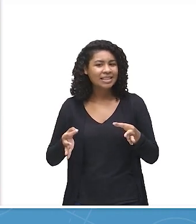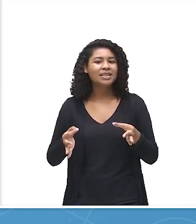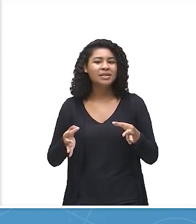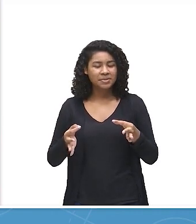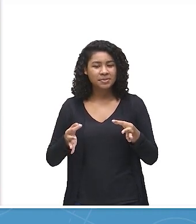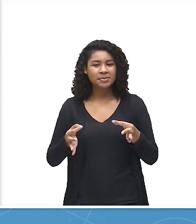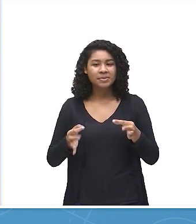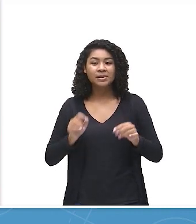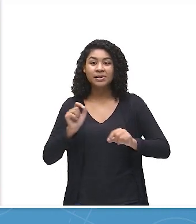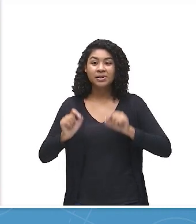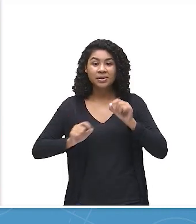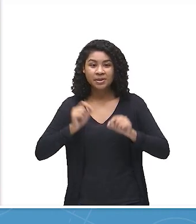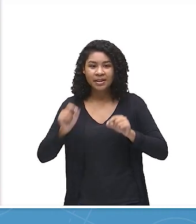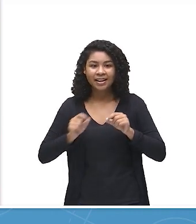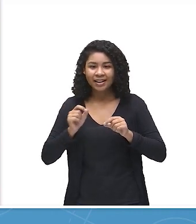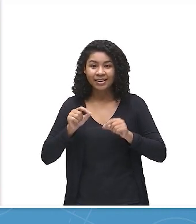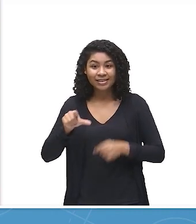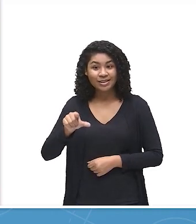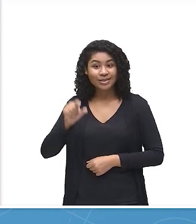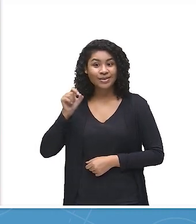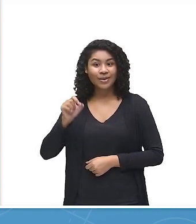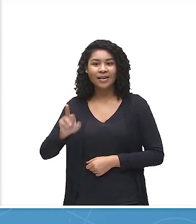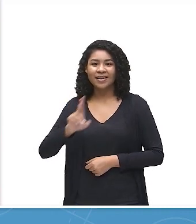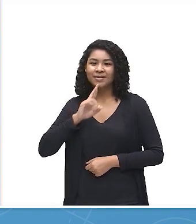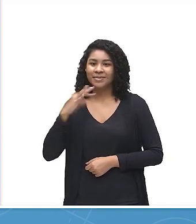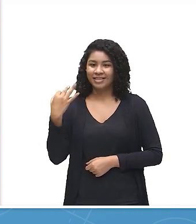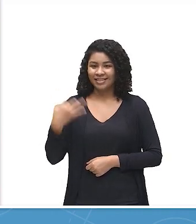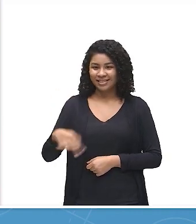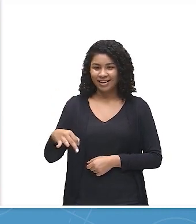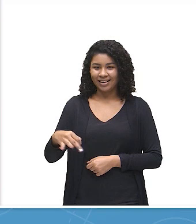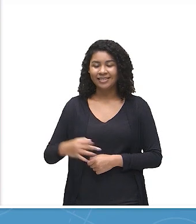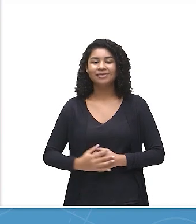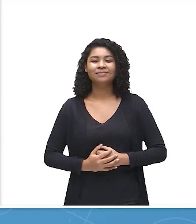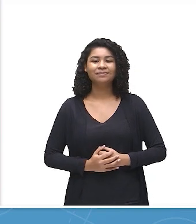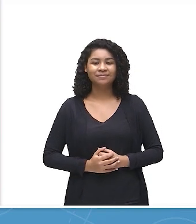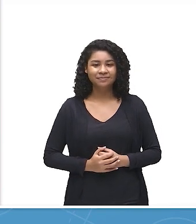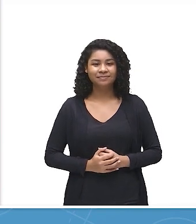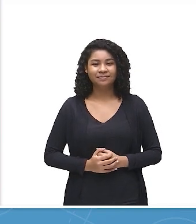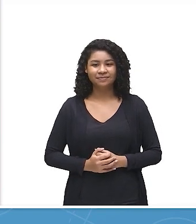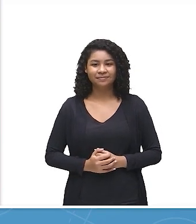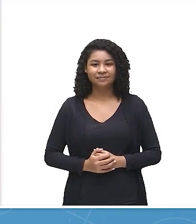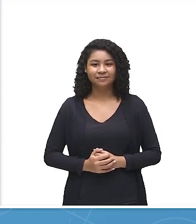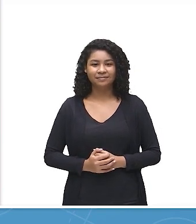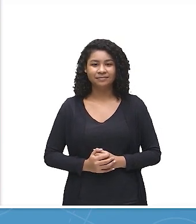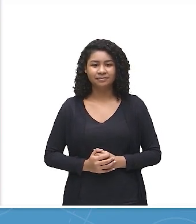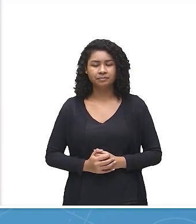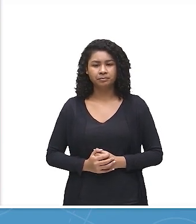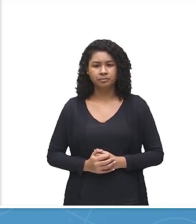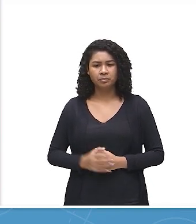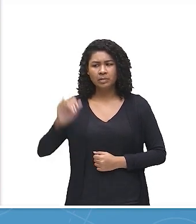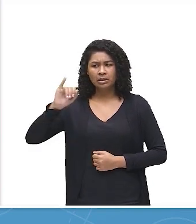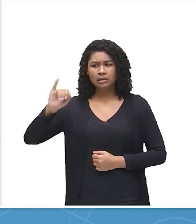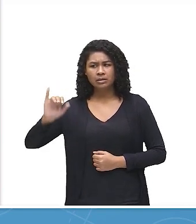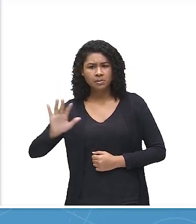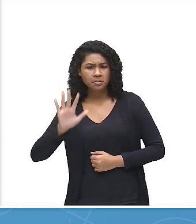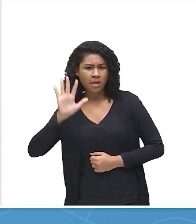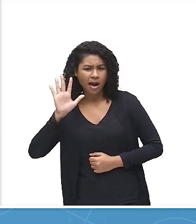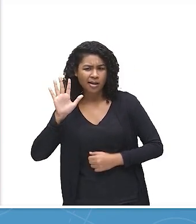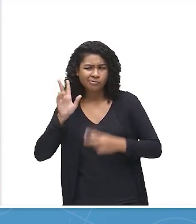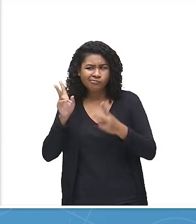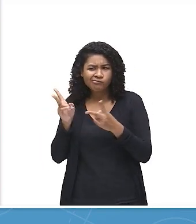você vai utilizar. On, em cima, certo? Em